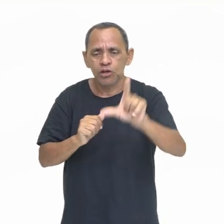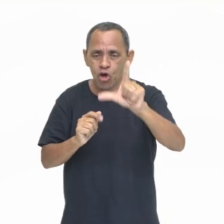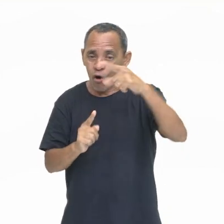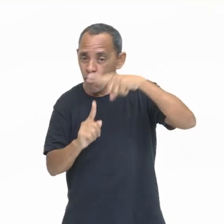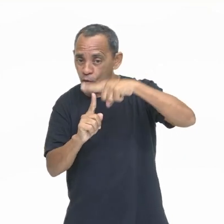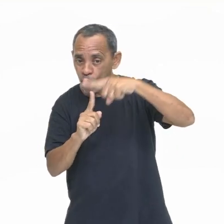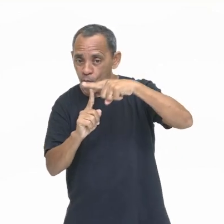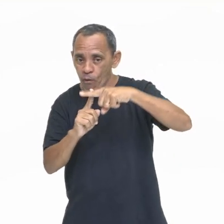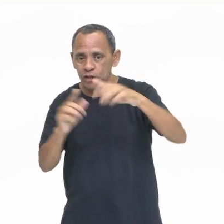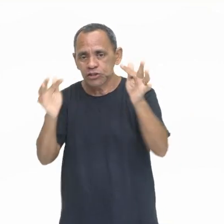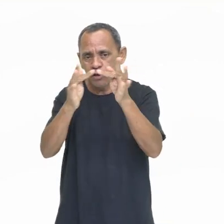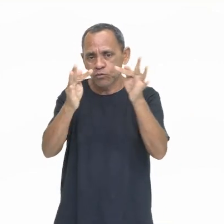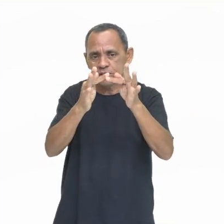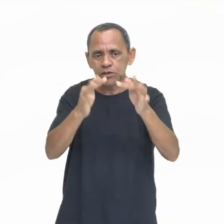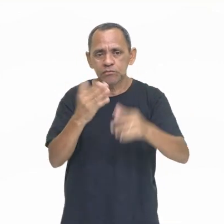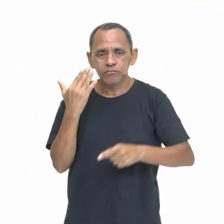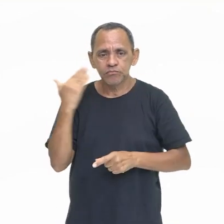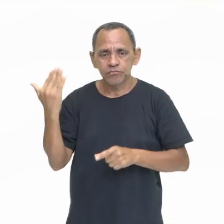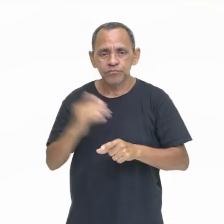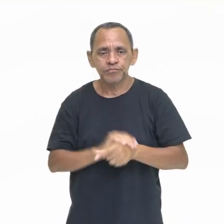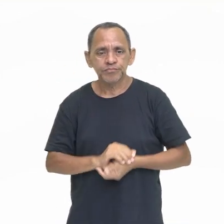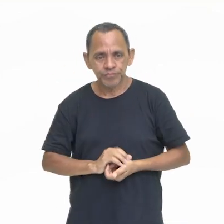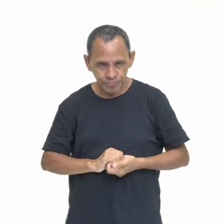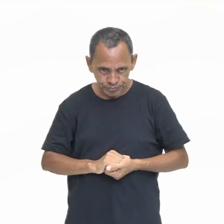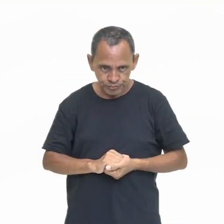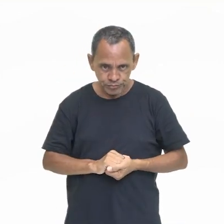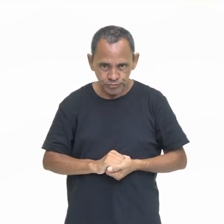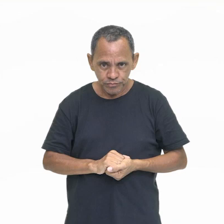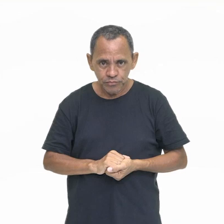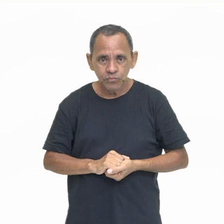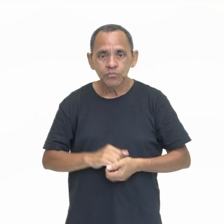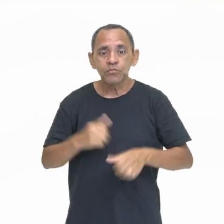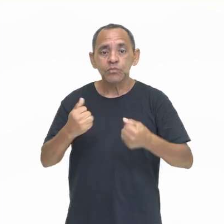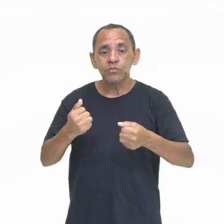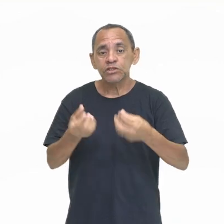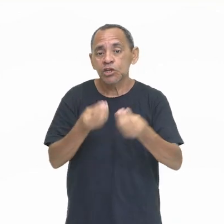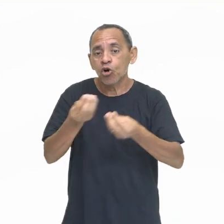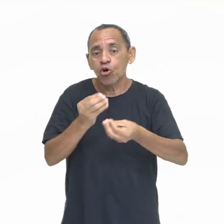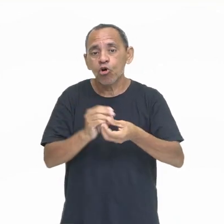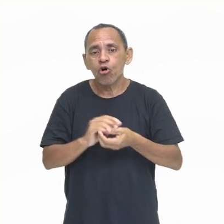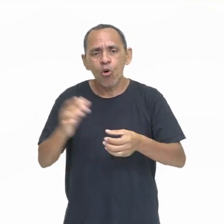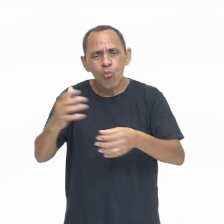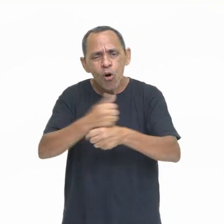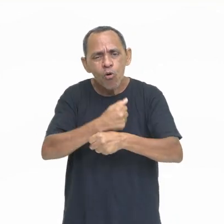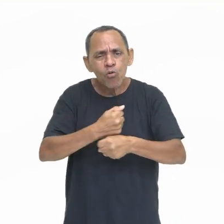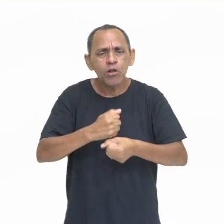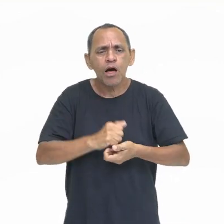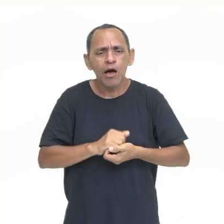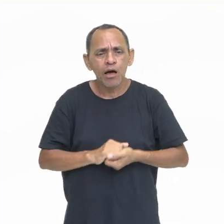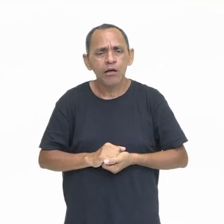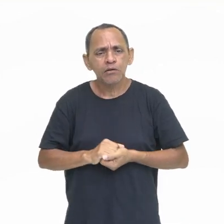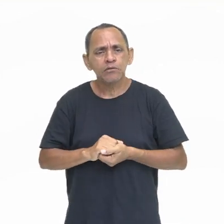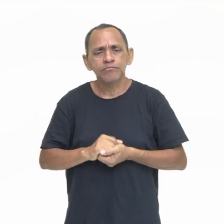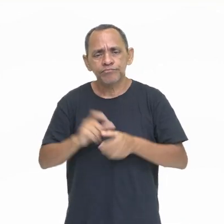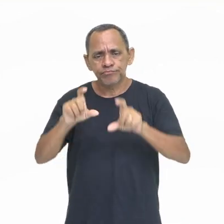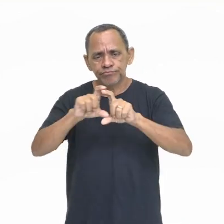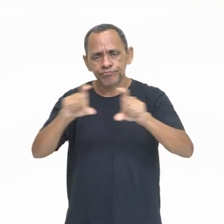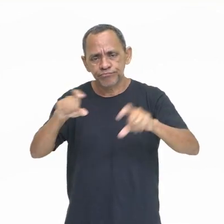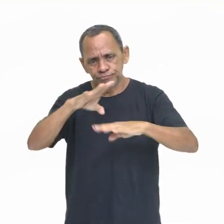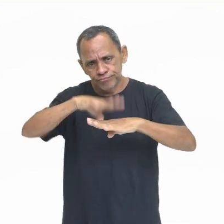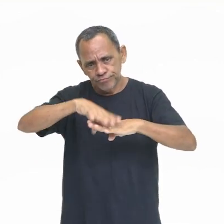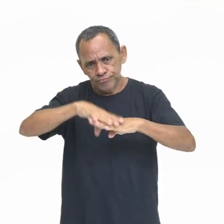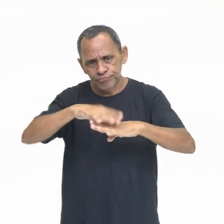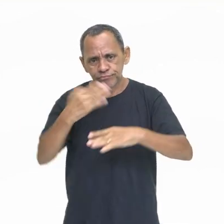função do segundo grau, basta calcular o vértice da parábola utilizando as seguintes